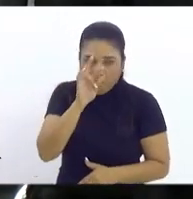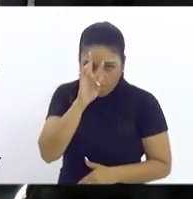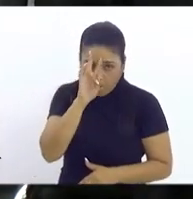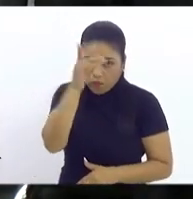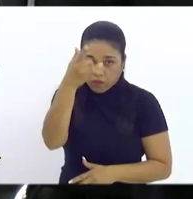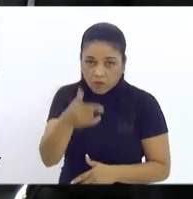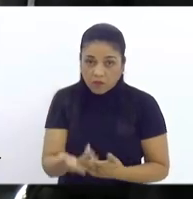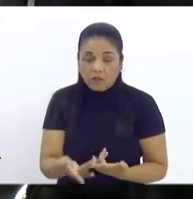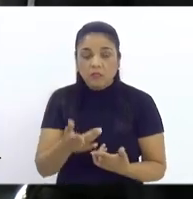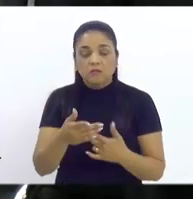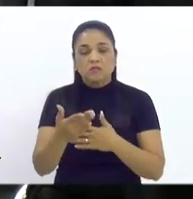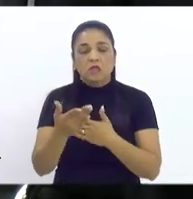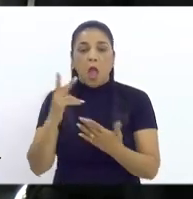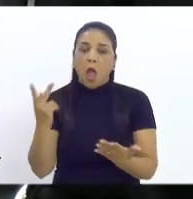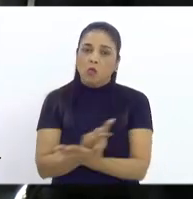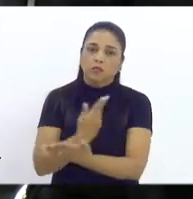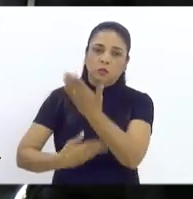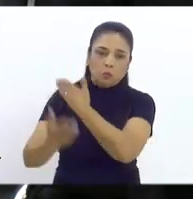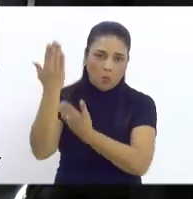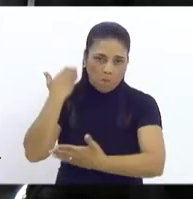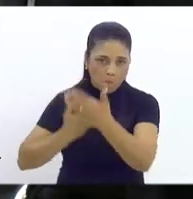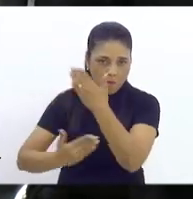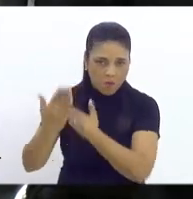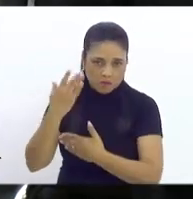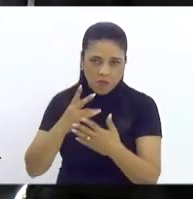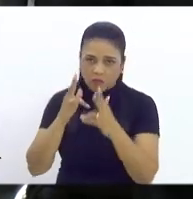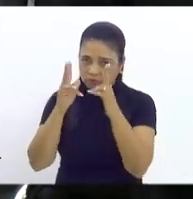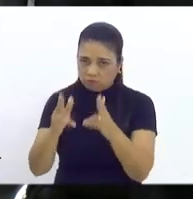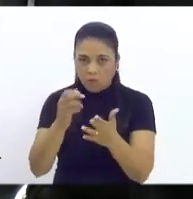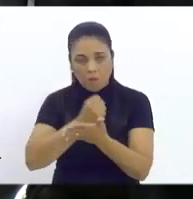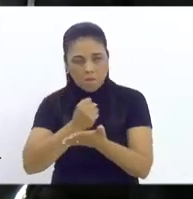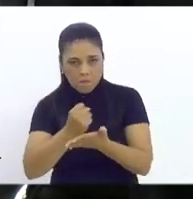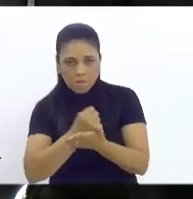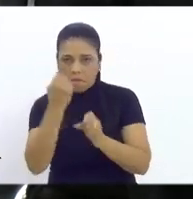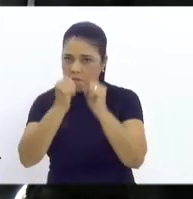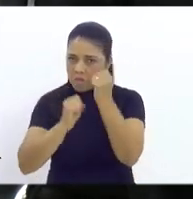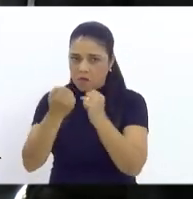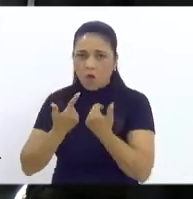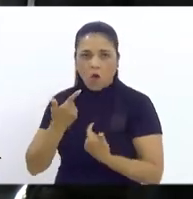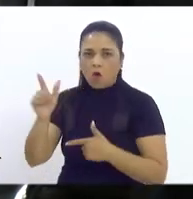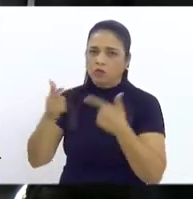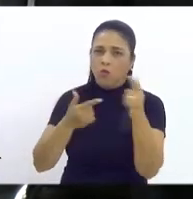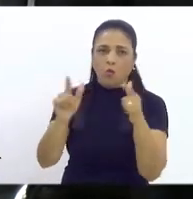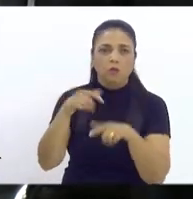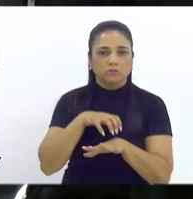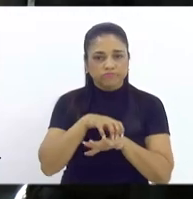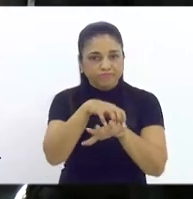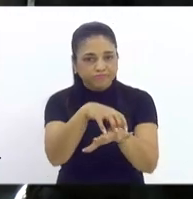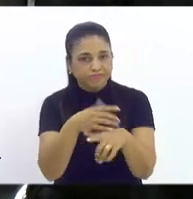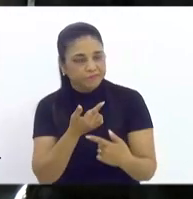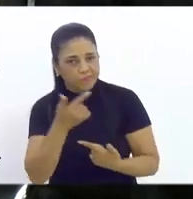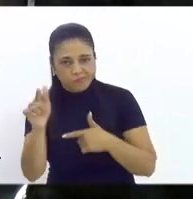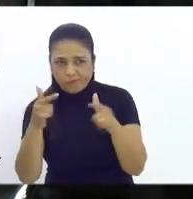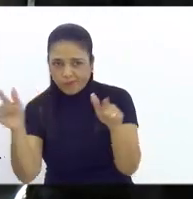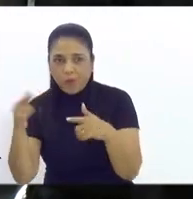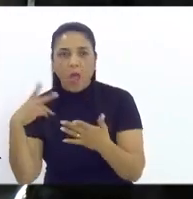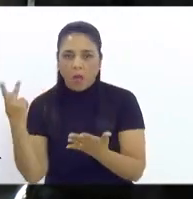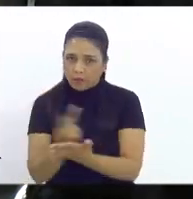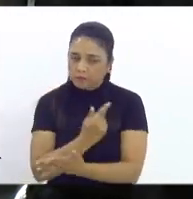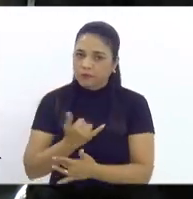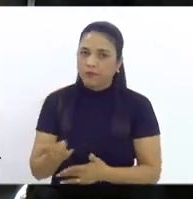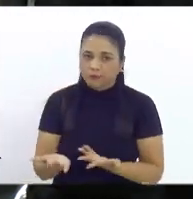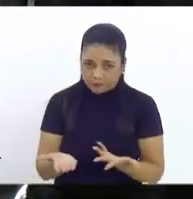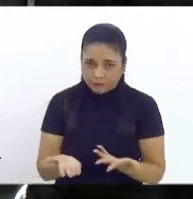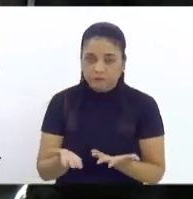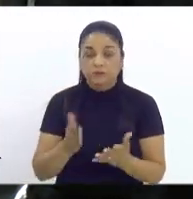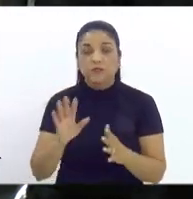ocorridos no passado com outros concessionárias e outros distribuidores e transportistas também. Utilizamos a